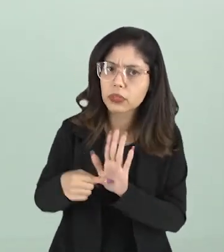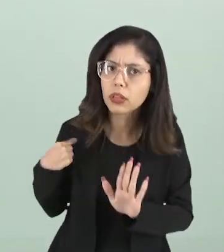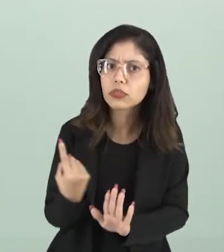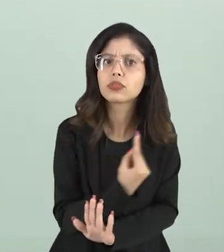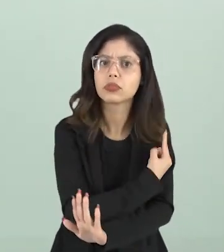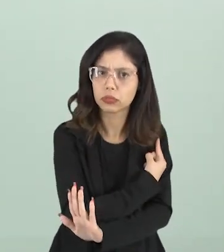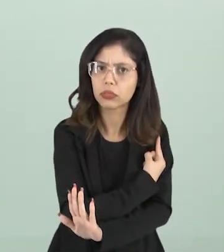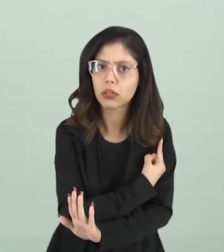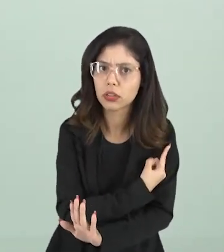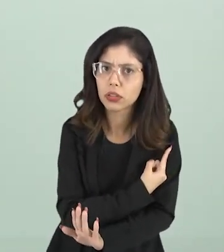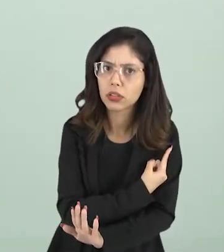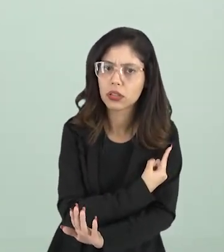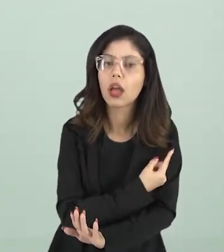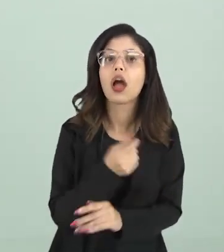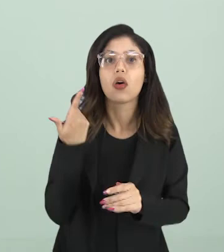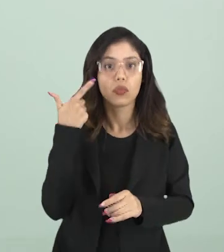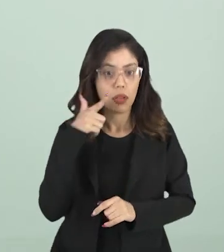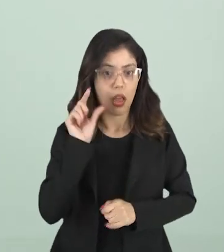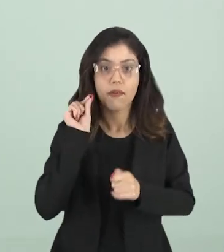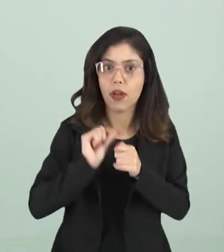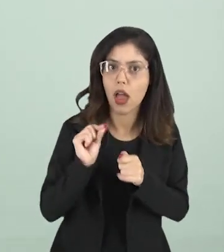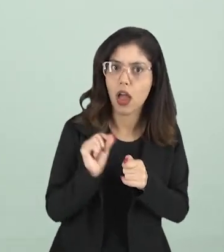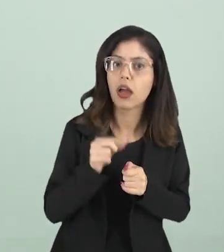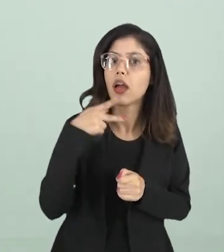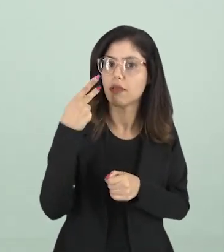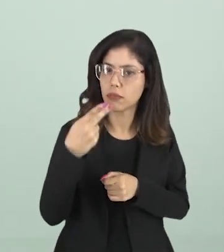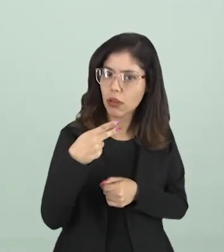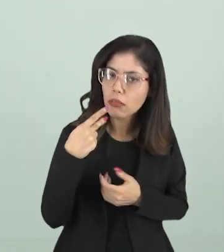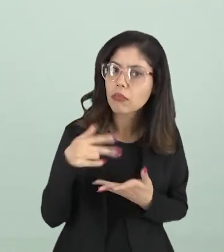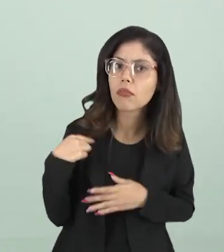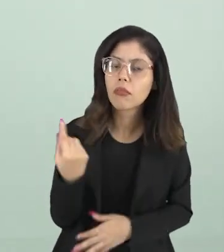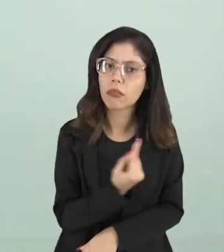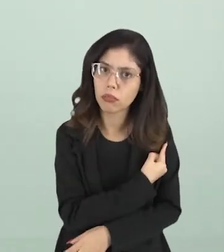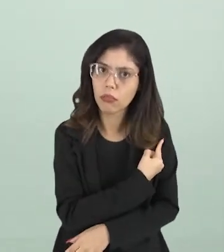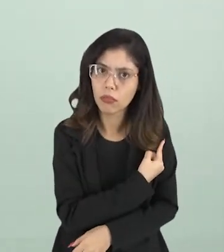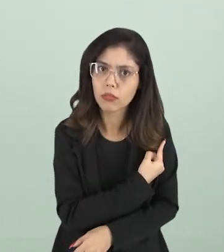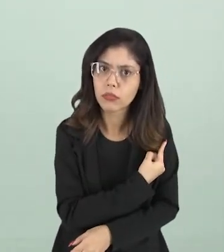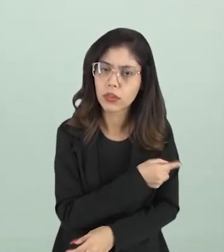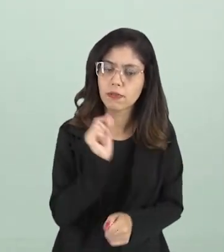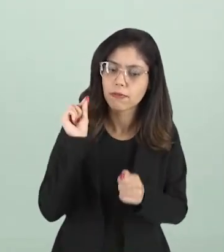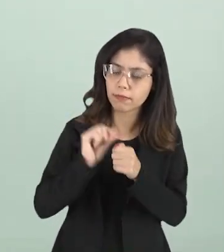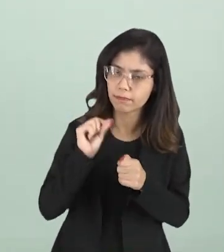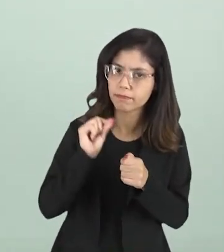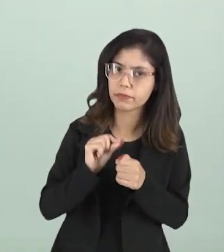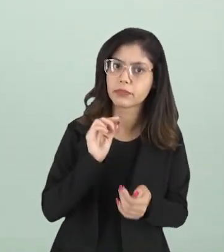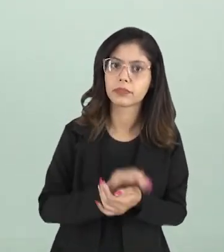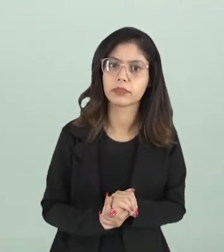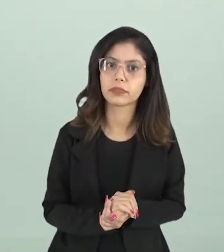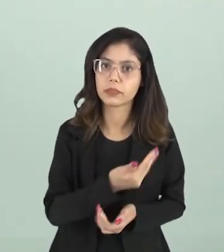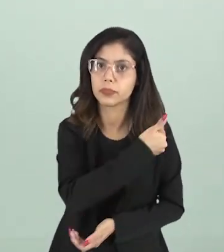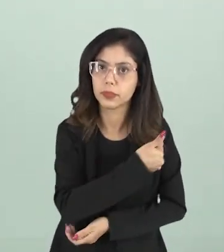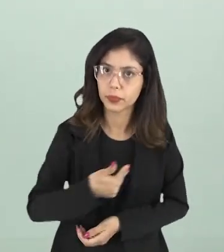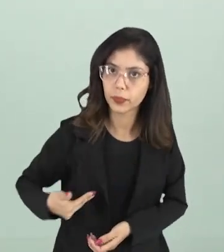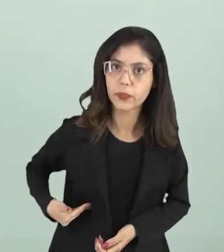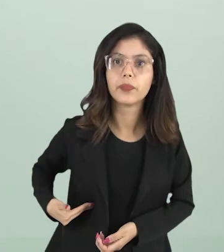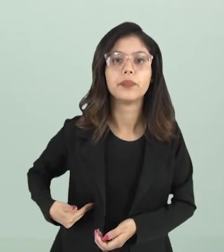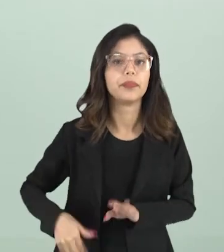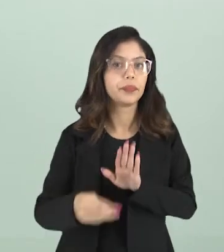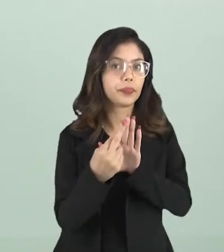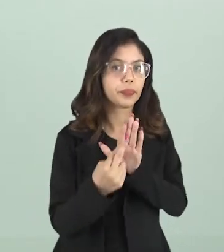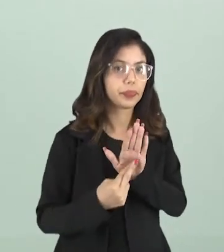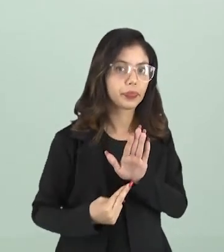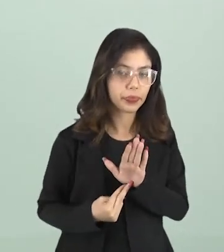eles cumpram justamente com aquilo que corresponde à natureza da função pública que eles